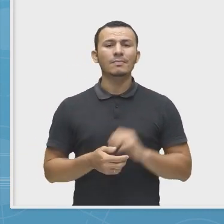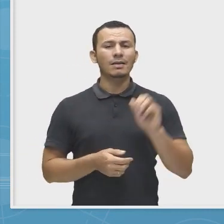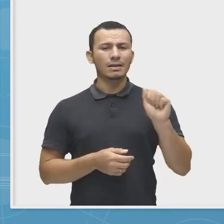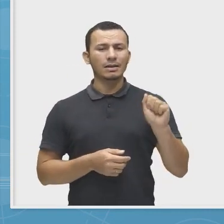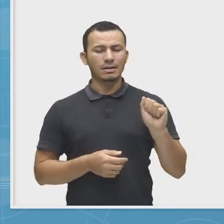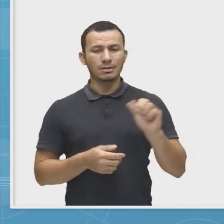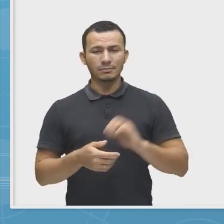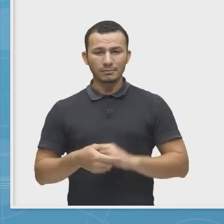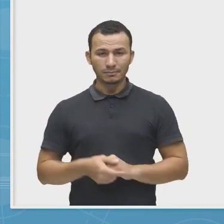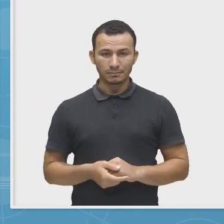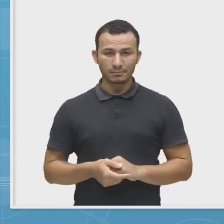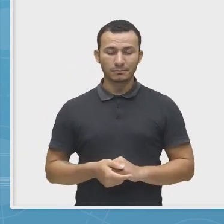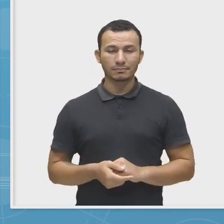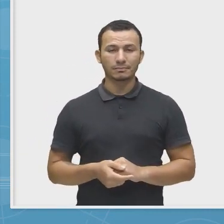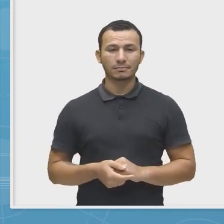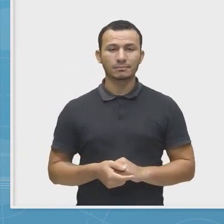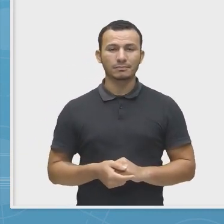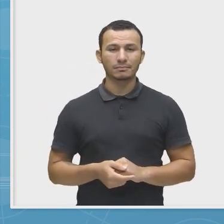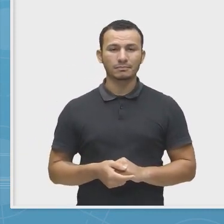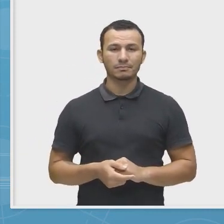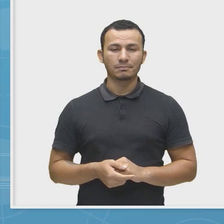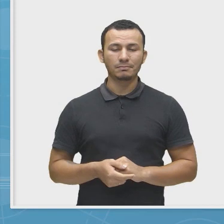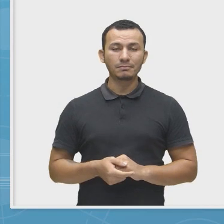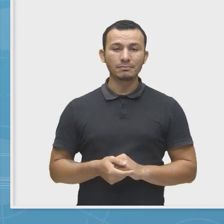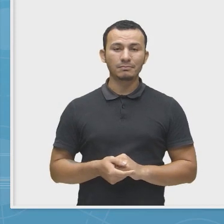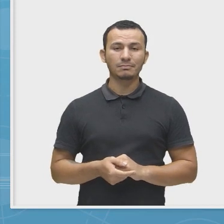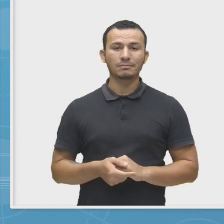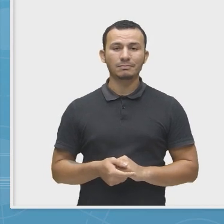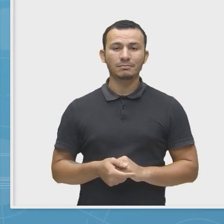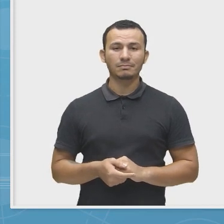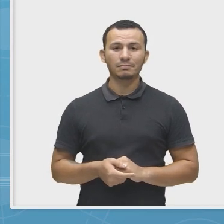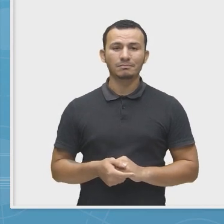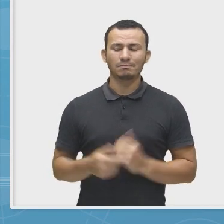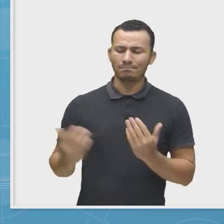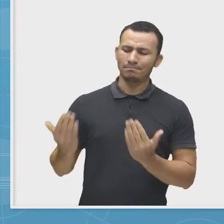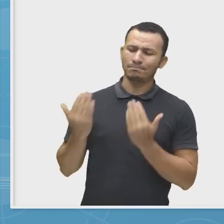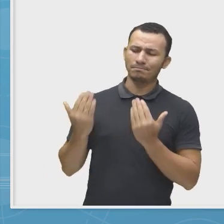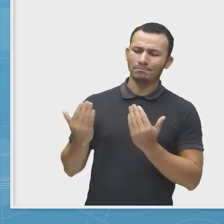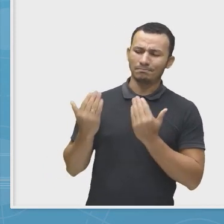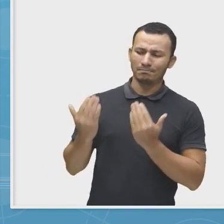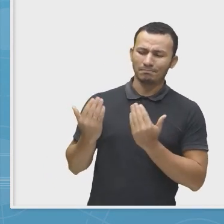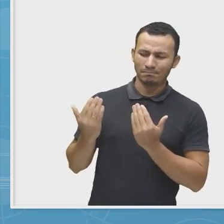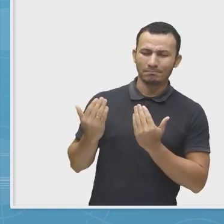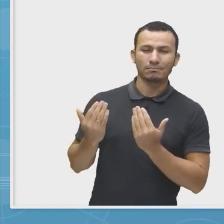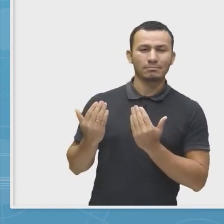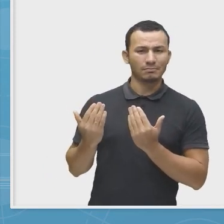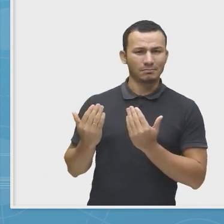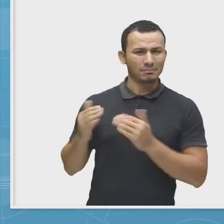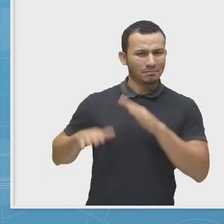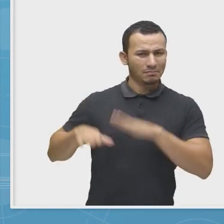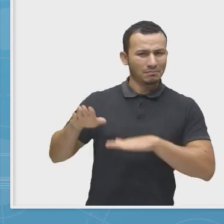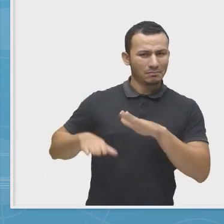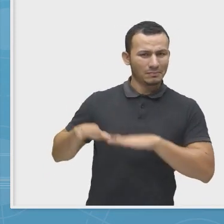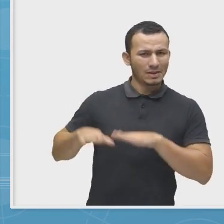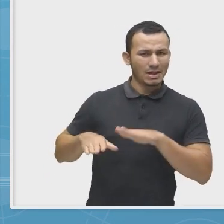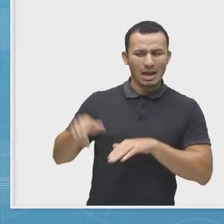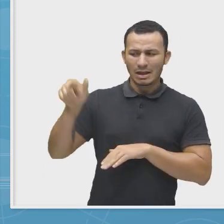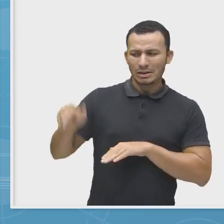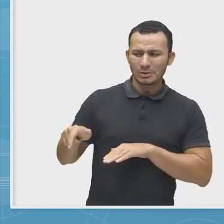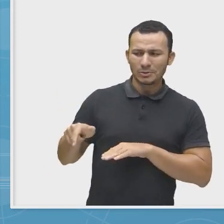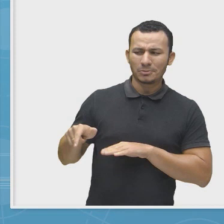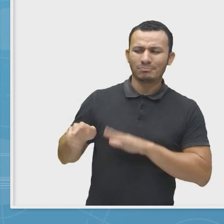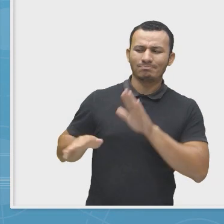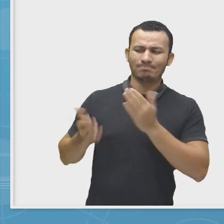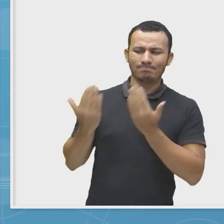alternativa. As aparências enganam. Será que tem a ver com a história da minhoca